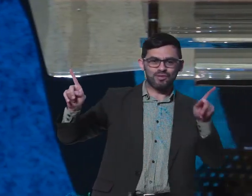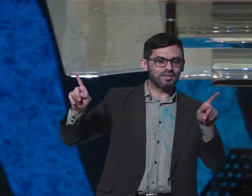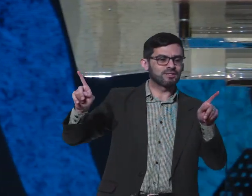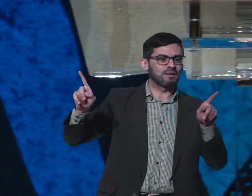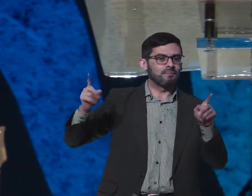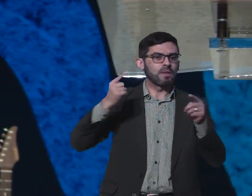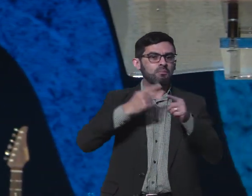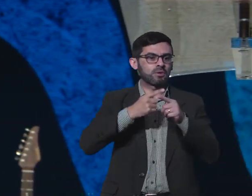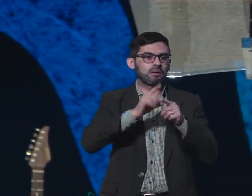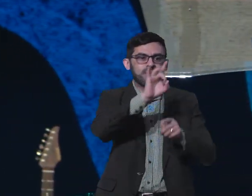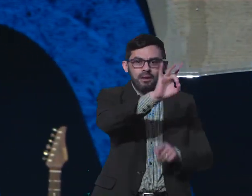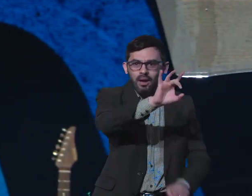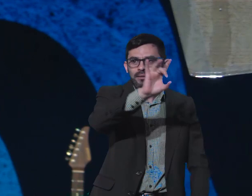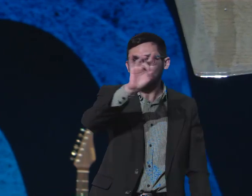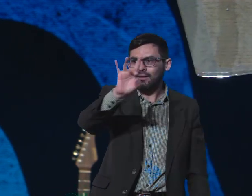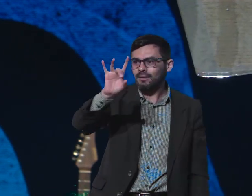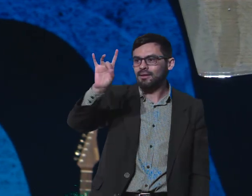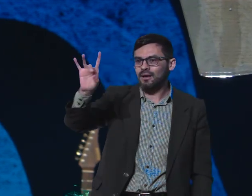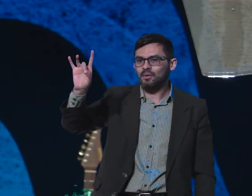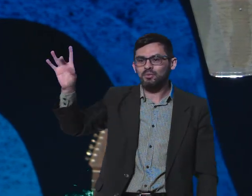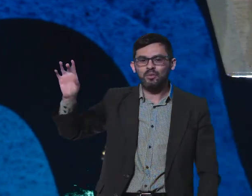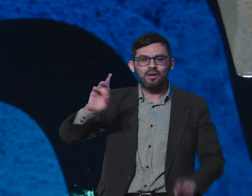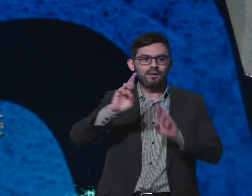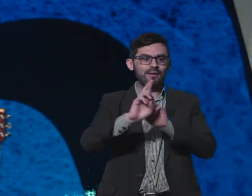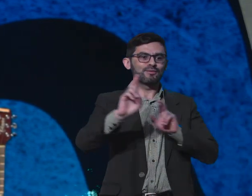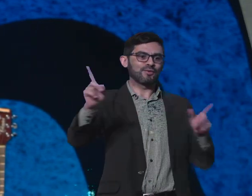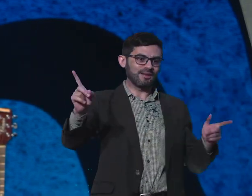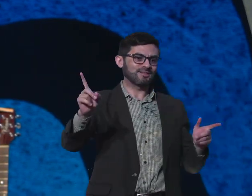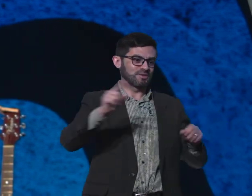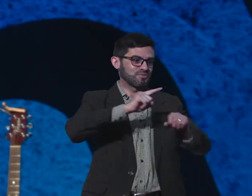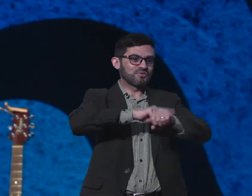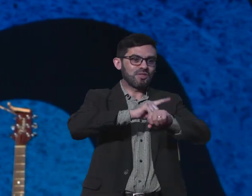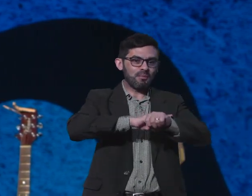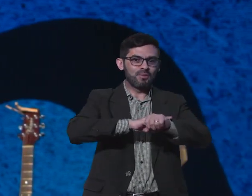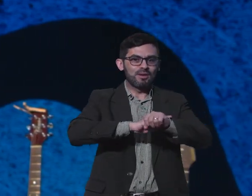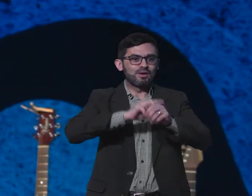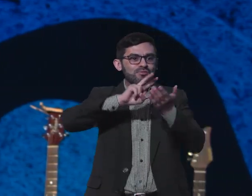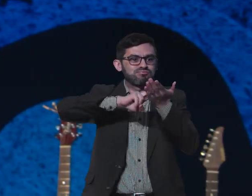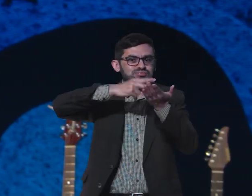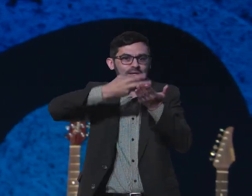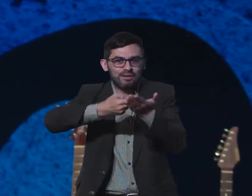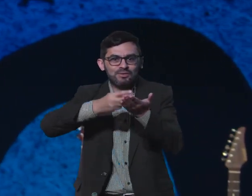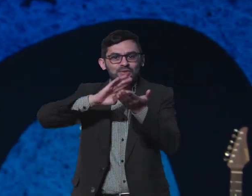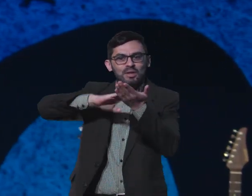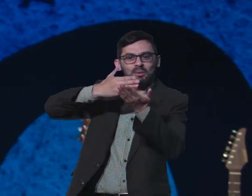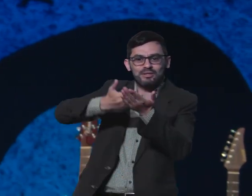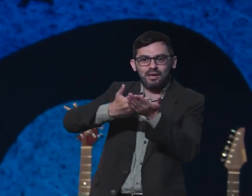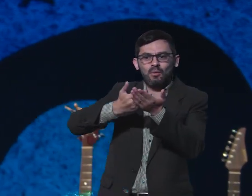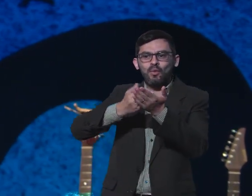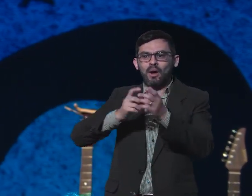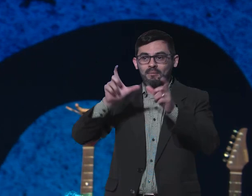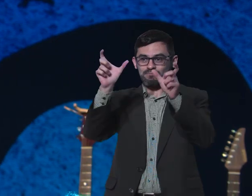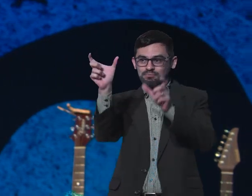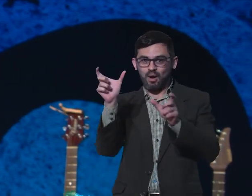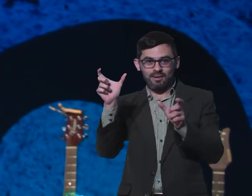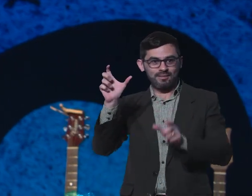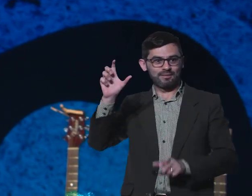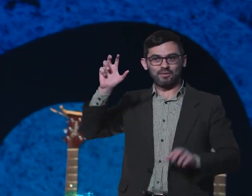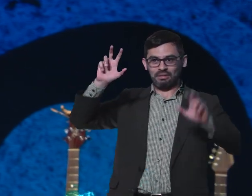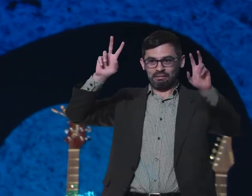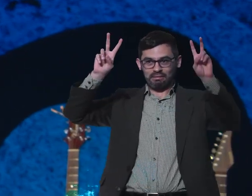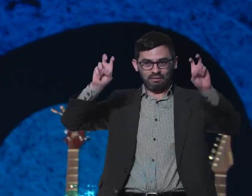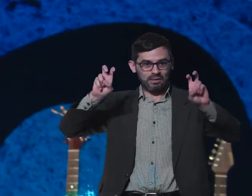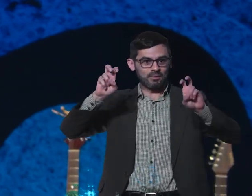O tempo para cada um de nós vai ser diferente. A interpretação que nós temos sobre o tempo é